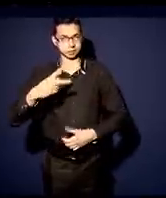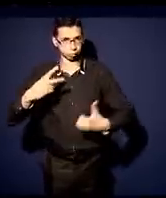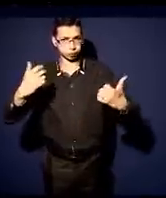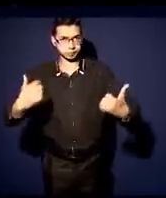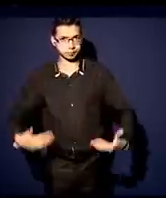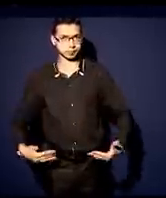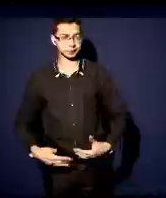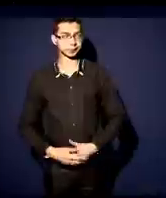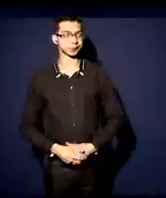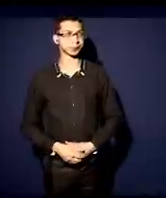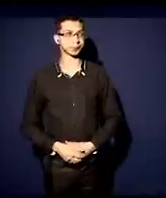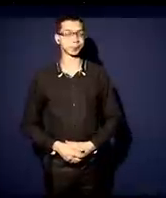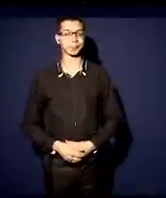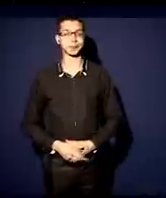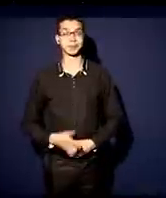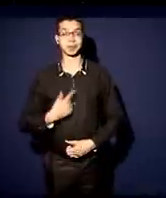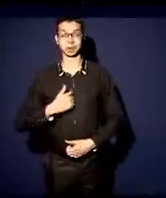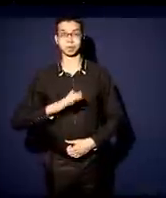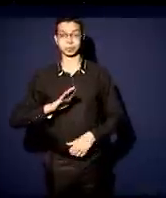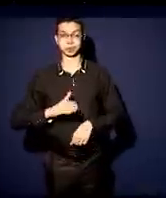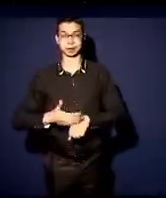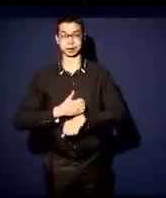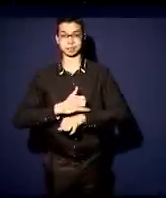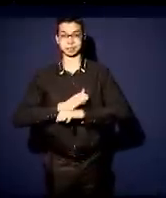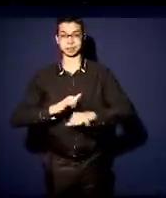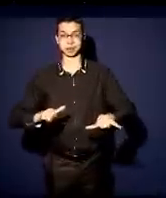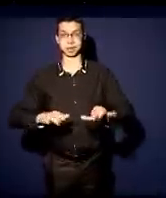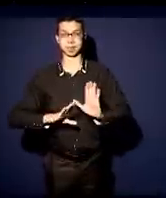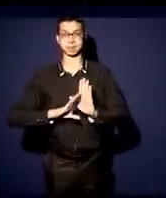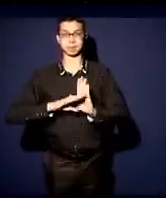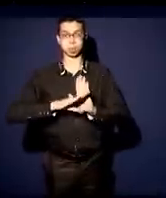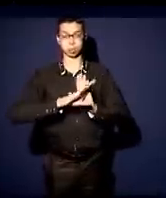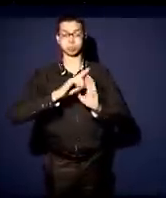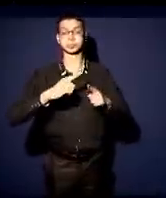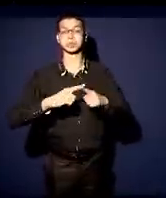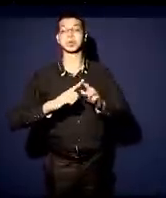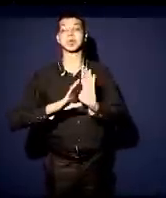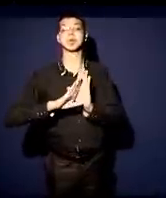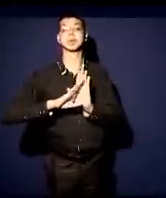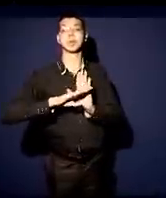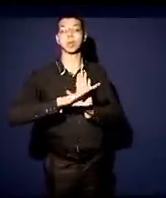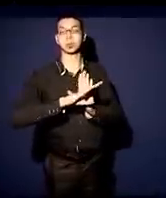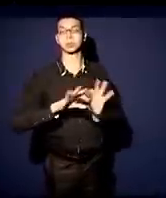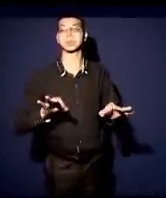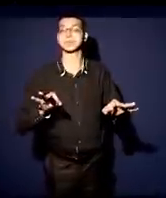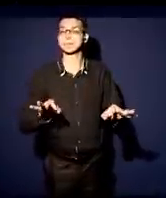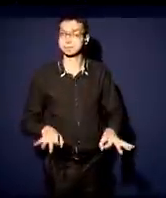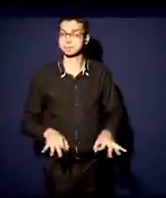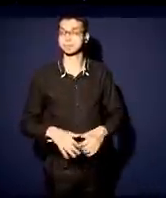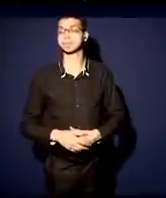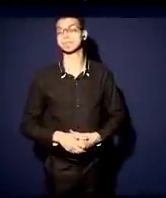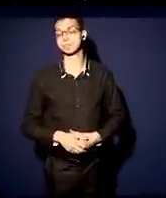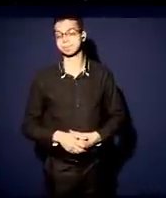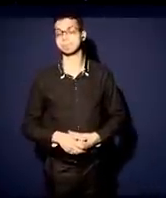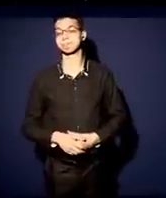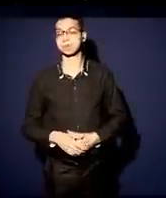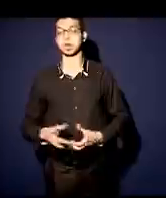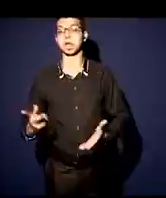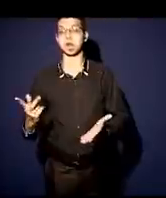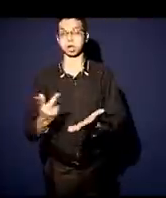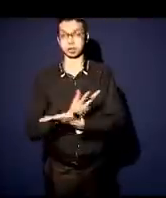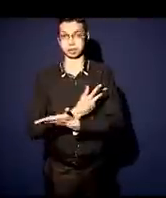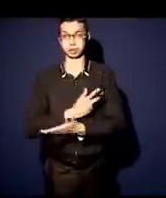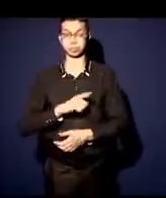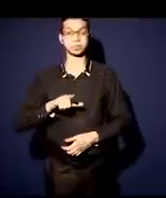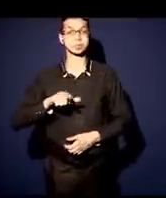Antes de comentar sobre a Bolsa, que a Bolsa é um dos mercados que nem depois que acontece você consegue explicar,